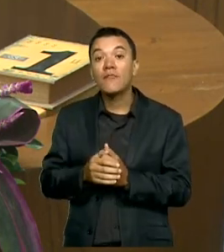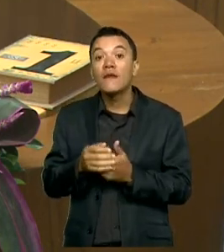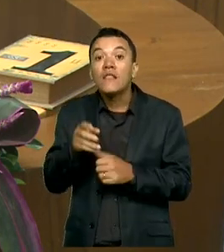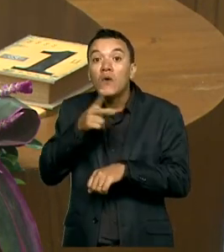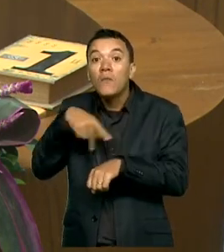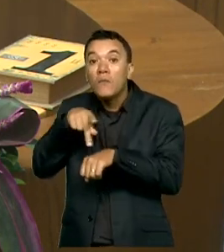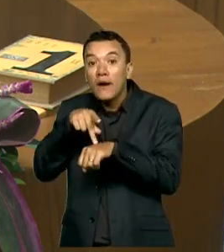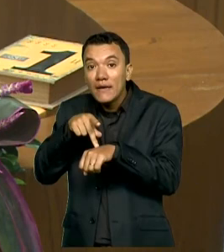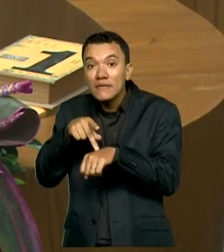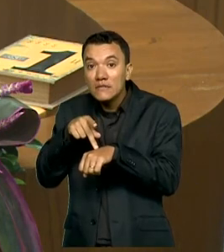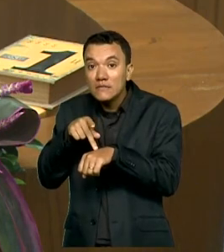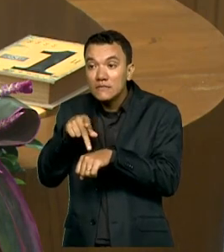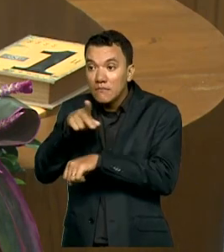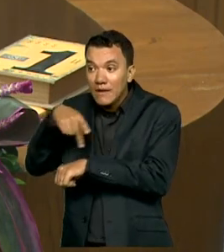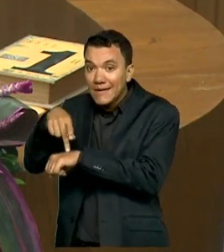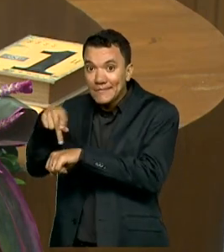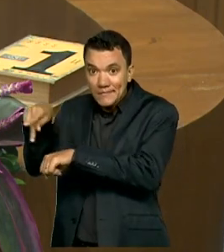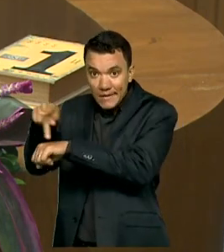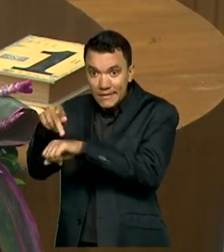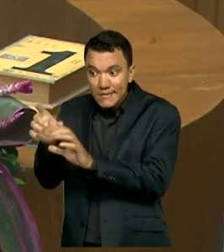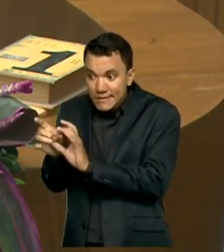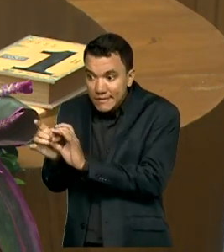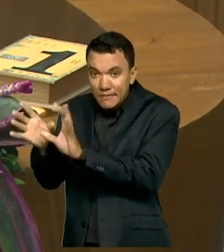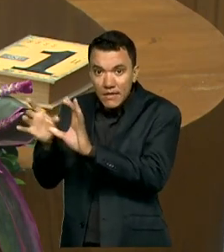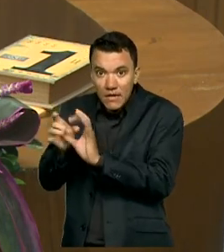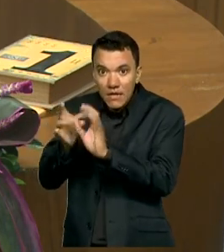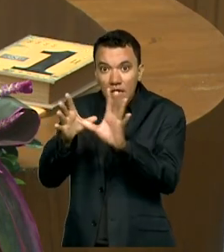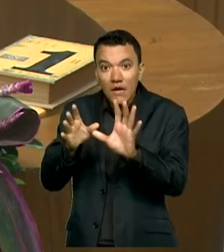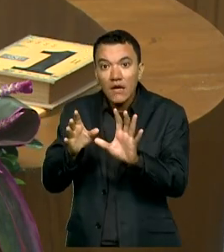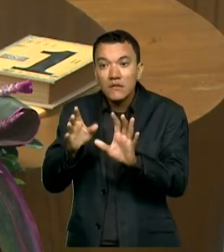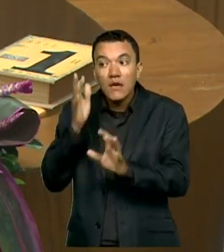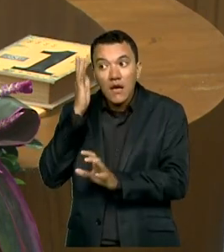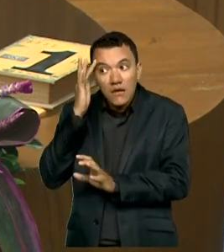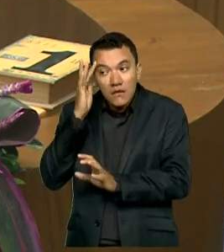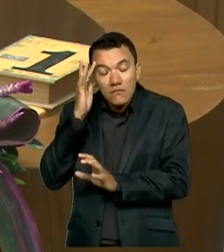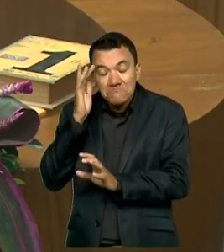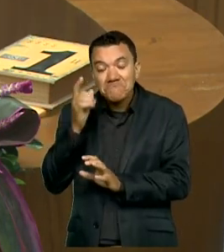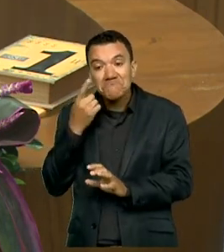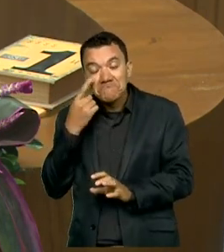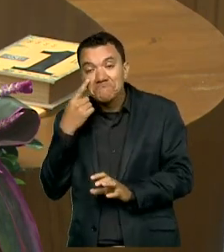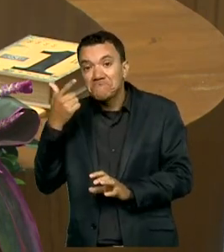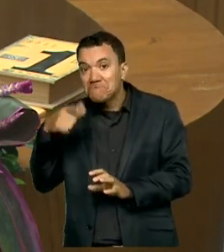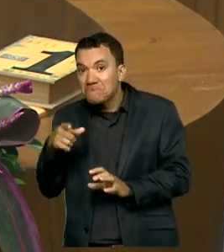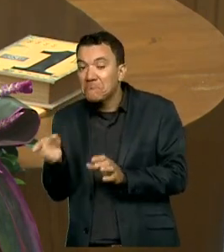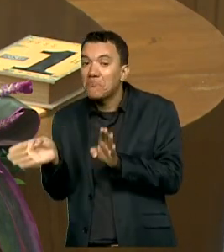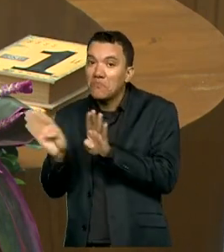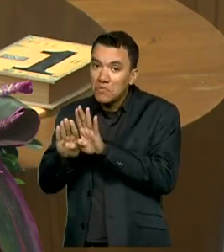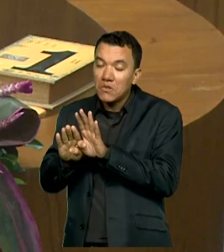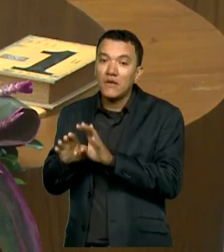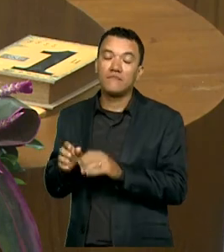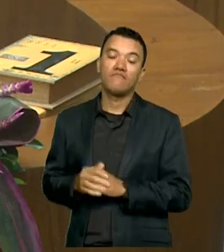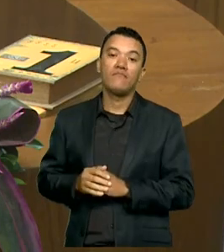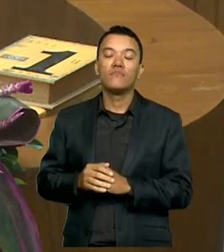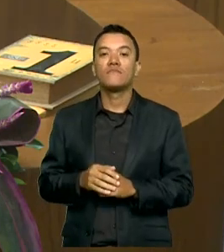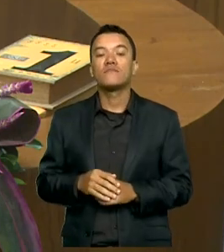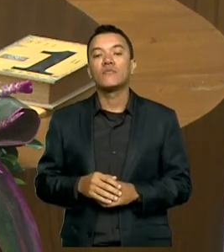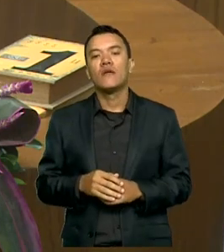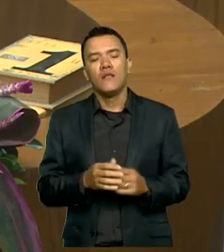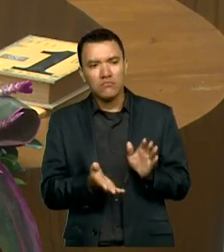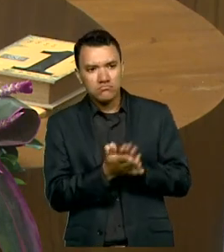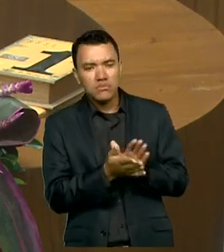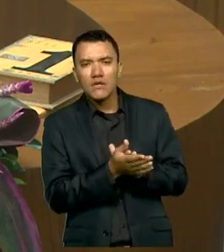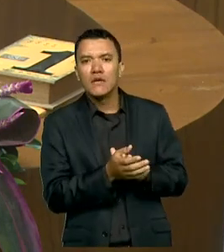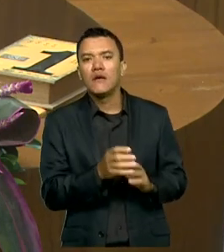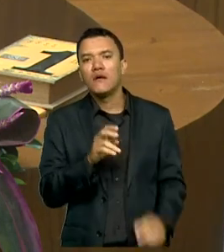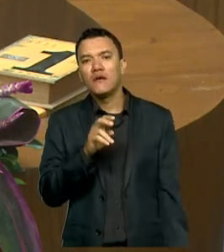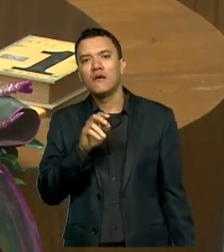liberada a comercialização, vão começar a rever e parabenizar a Anvisa, ao